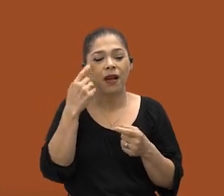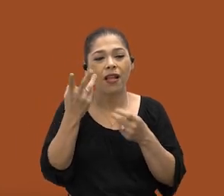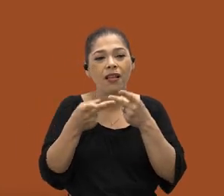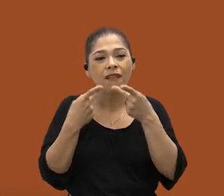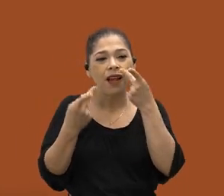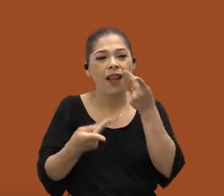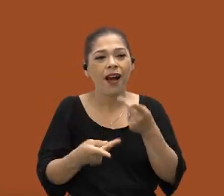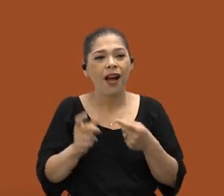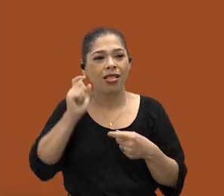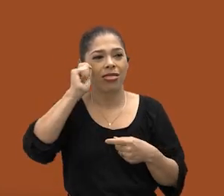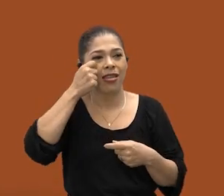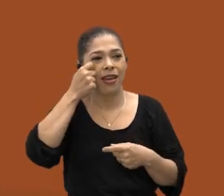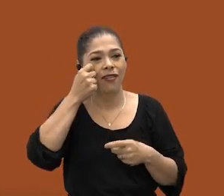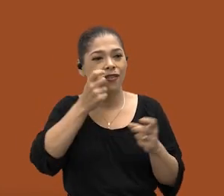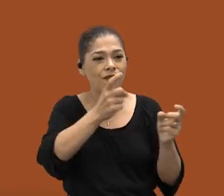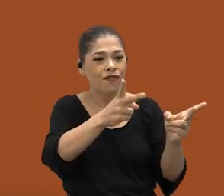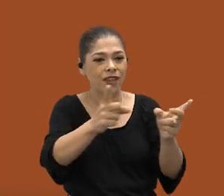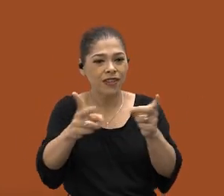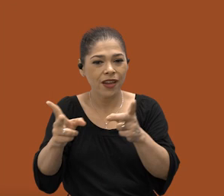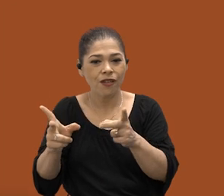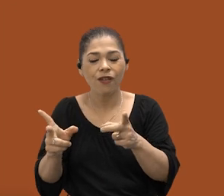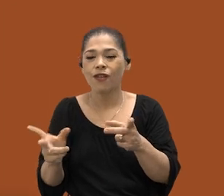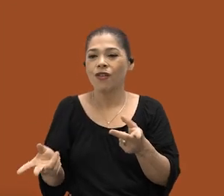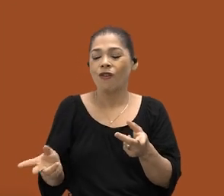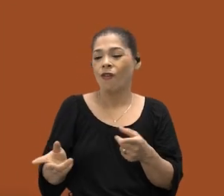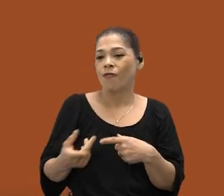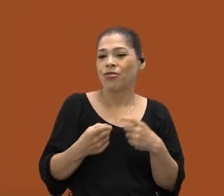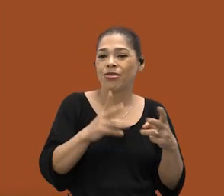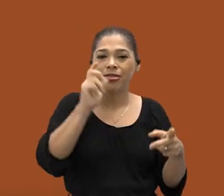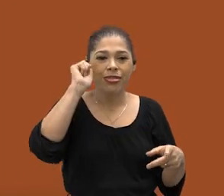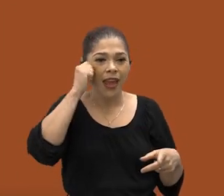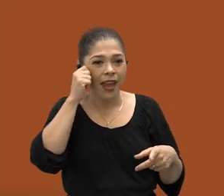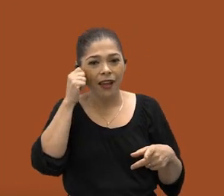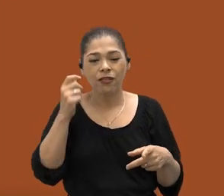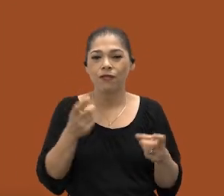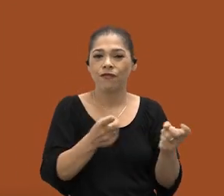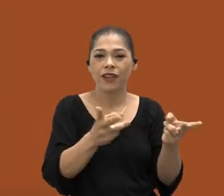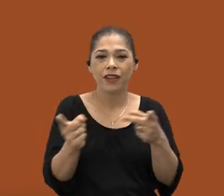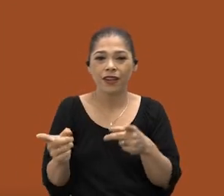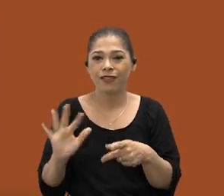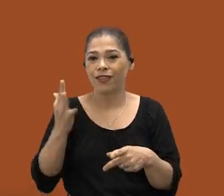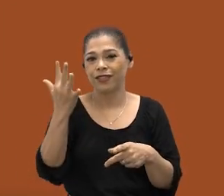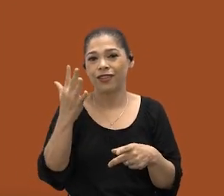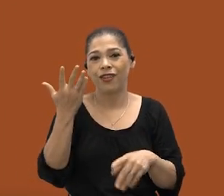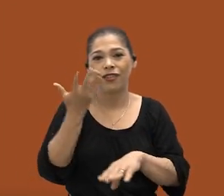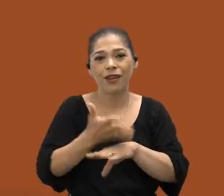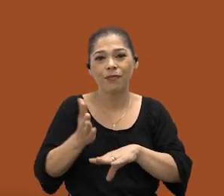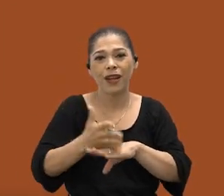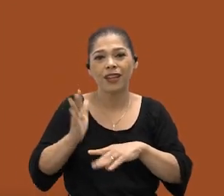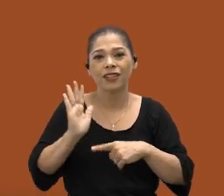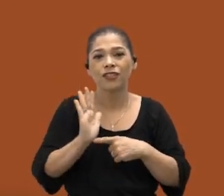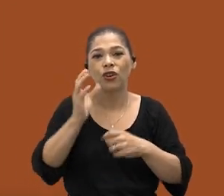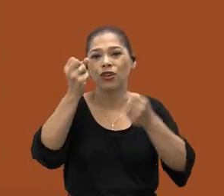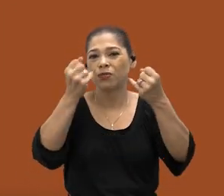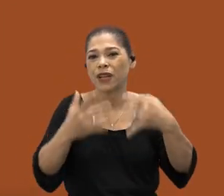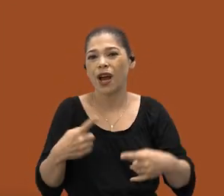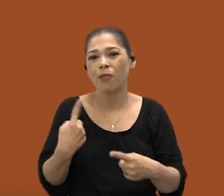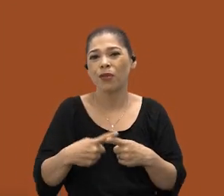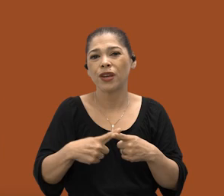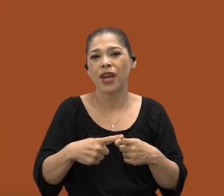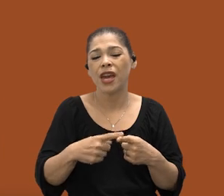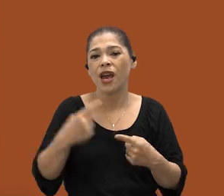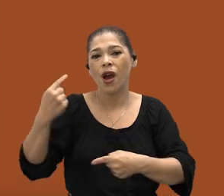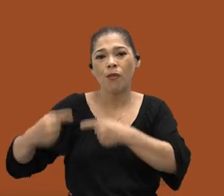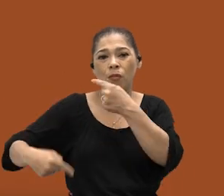que é negro vendeu negro africano vendeu africano que isso não aconteceu e na prática Visa só justificar a política